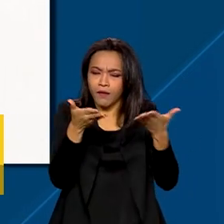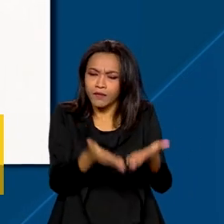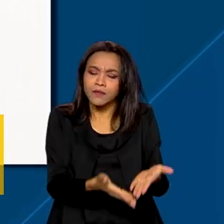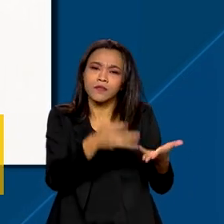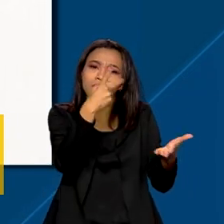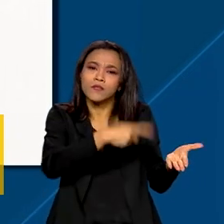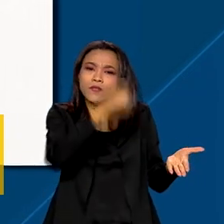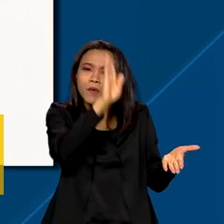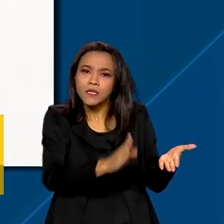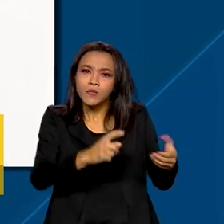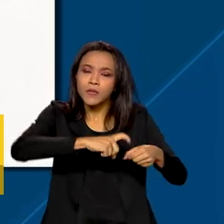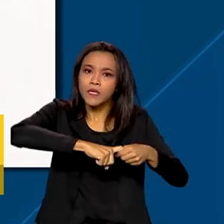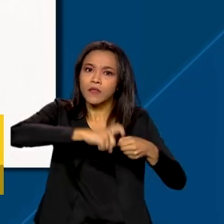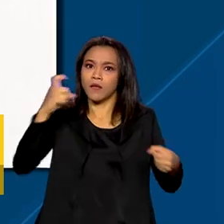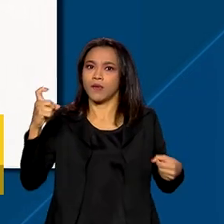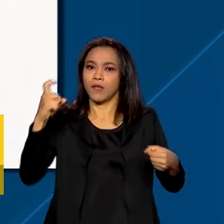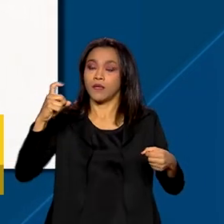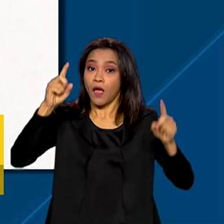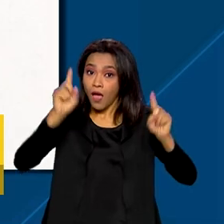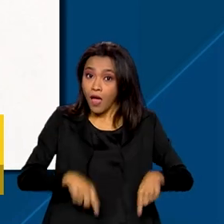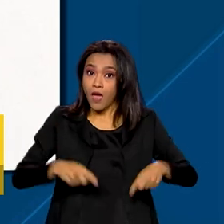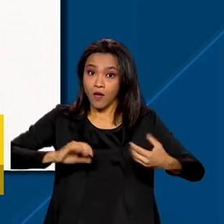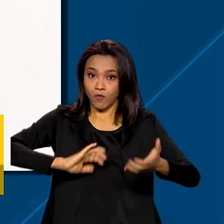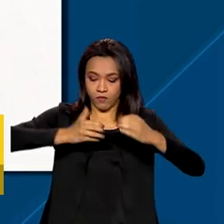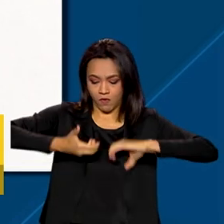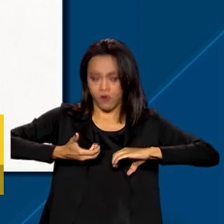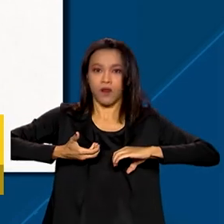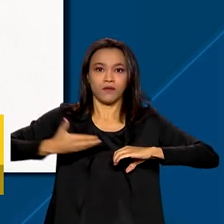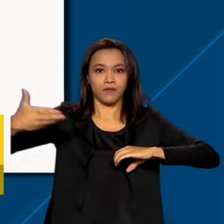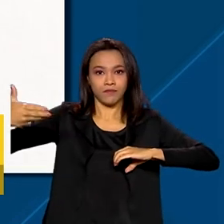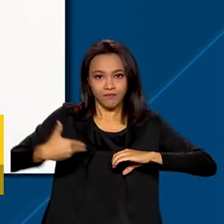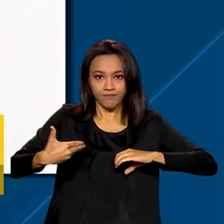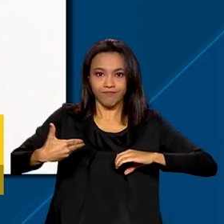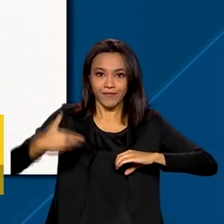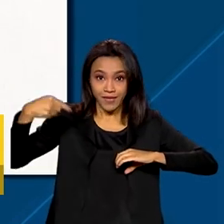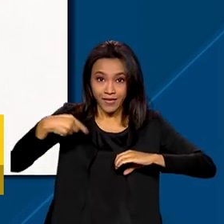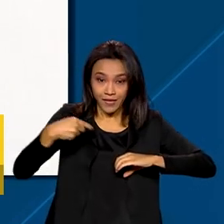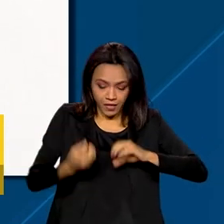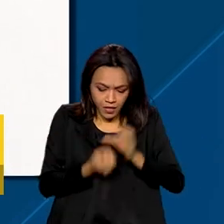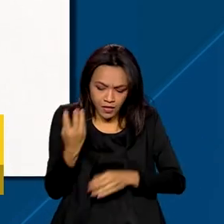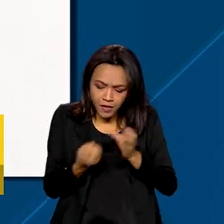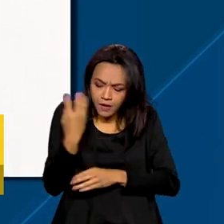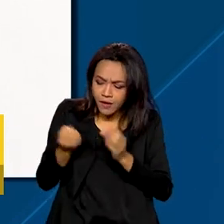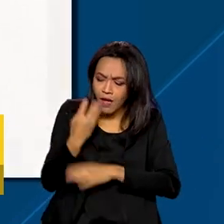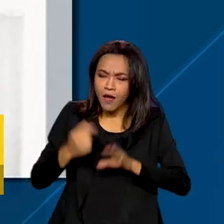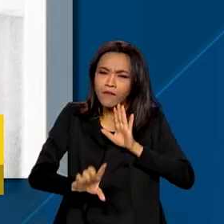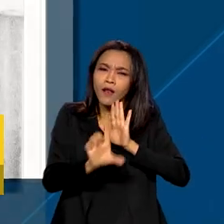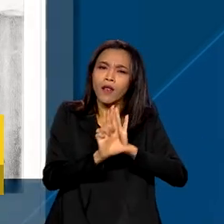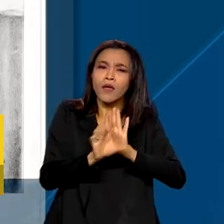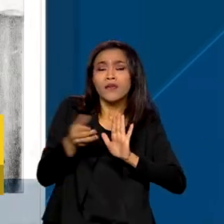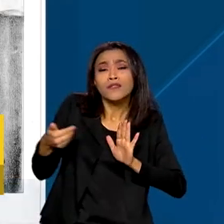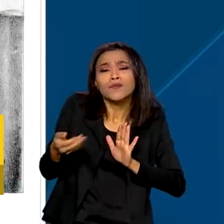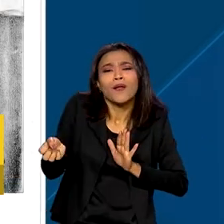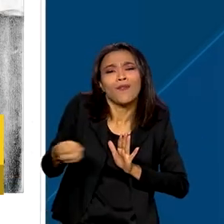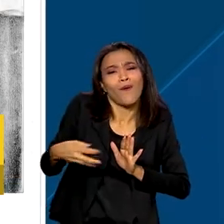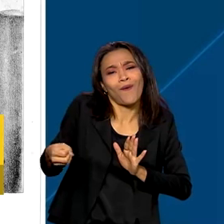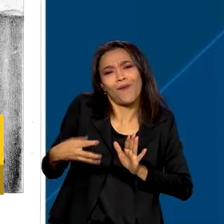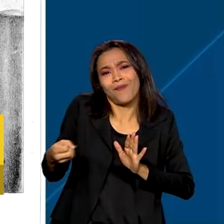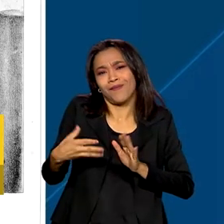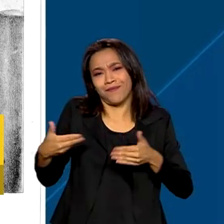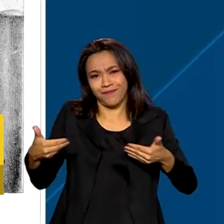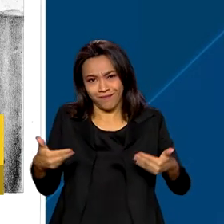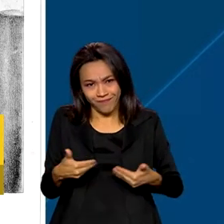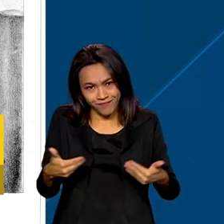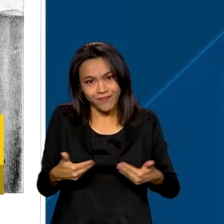independente, é o Congresso Nacional. E essas figuras que faziam a lei é que eram novas, todas elas eram novas. Eles, é o grosso